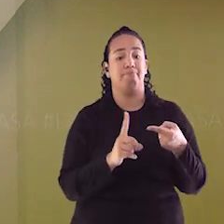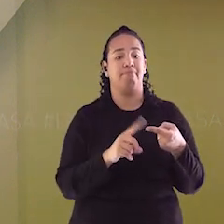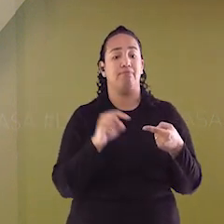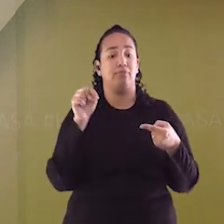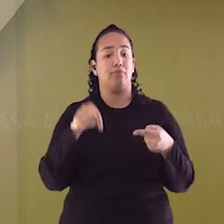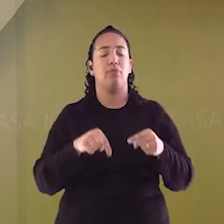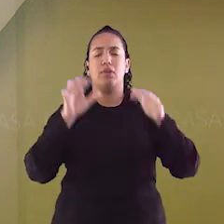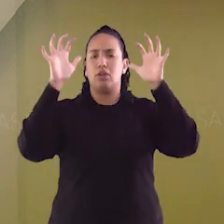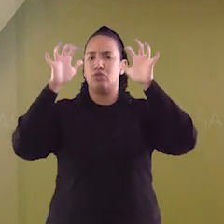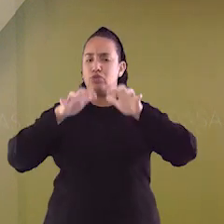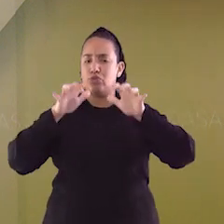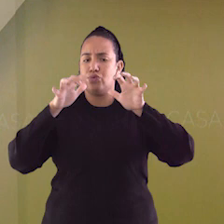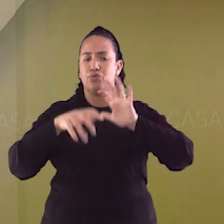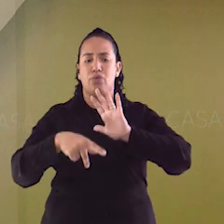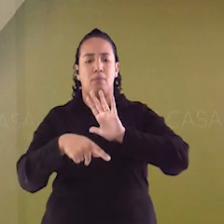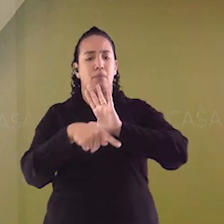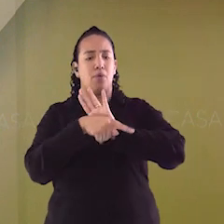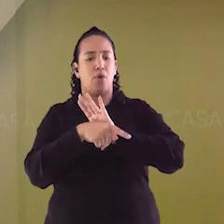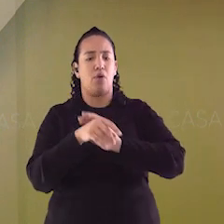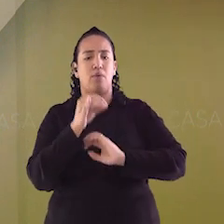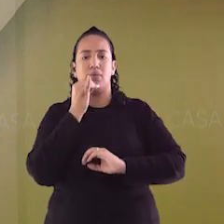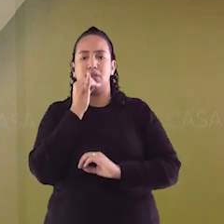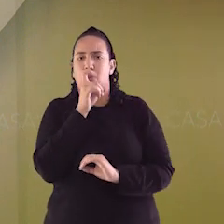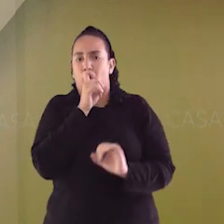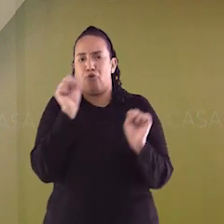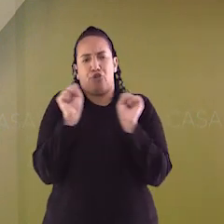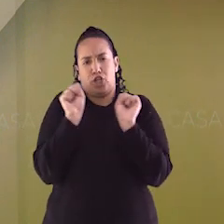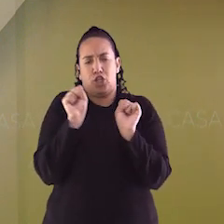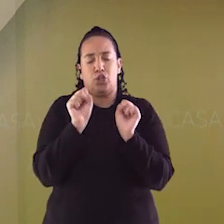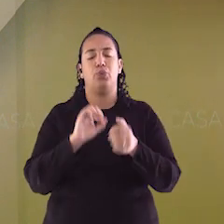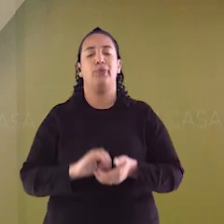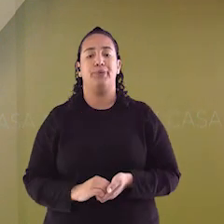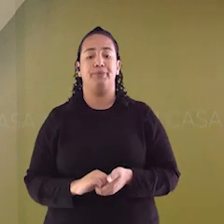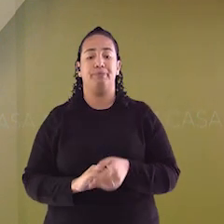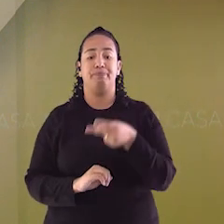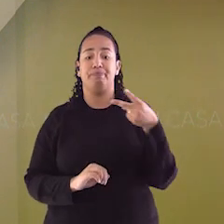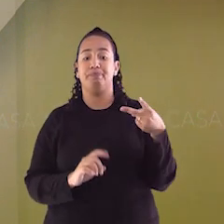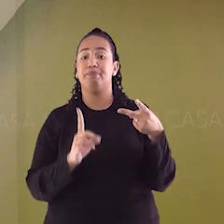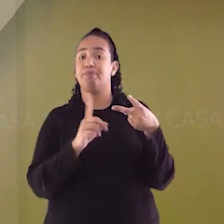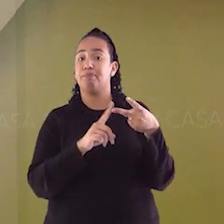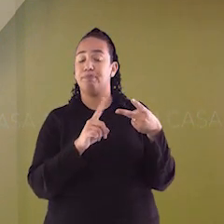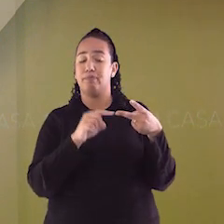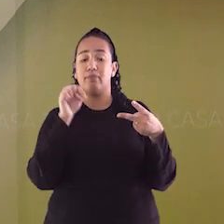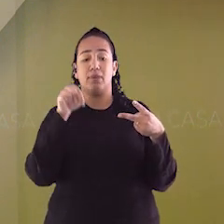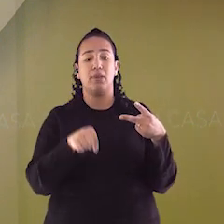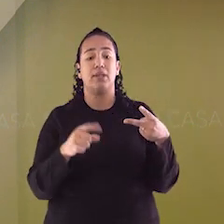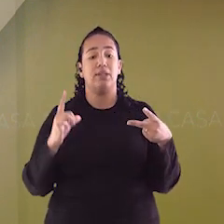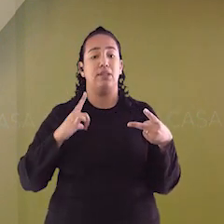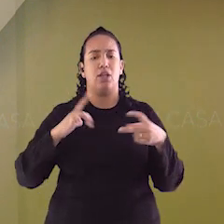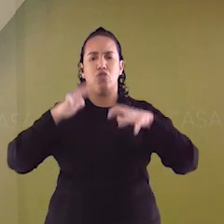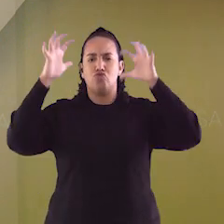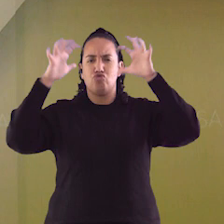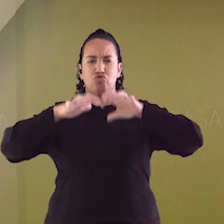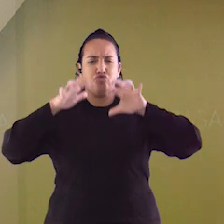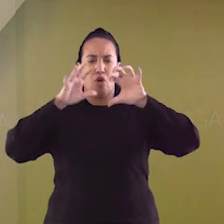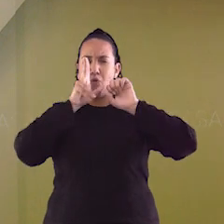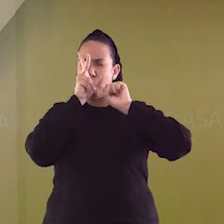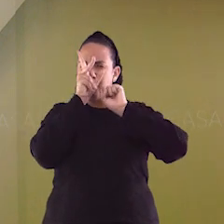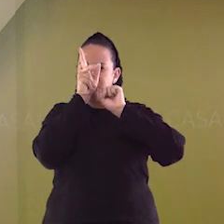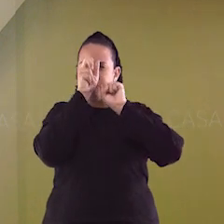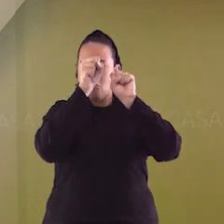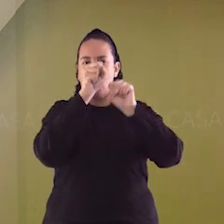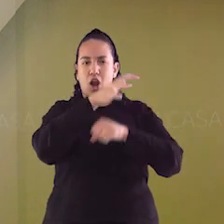Letra A. É um evento chuvoso causado pela formação de frente fria? Letra B. É a presença de